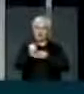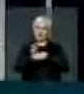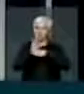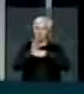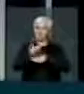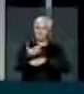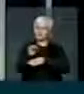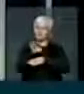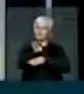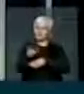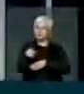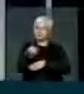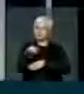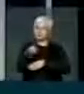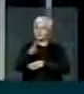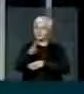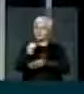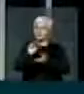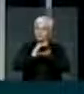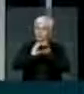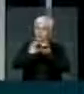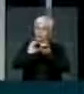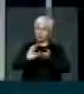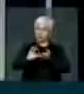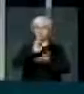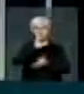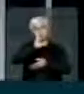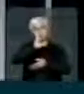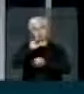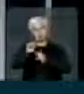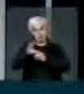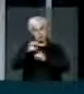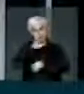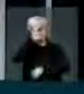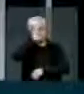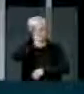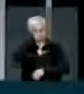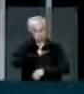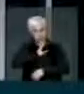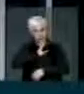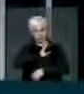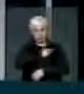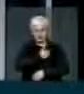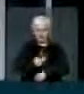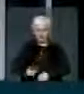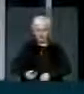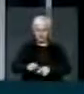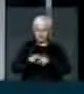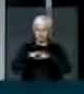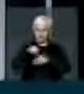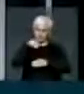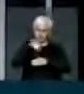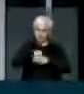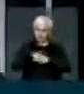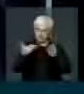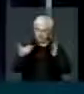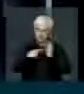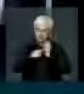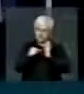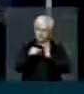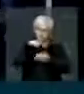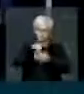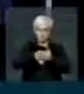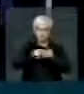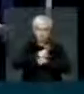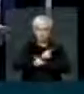dos 10% do PIB para investimento em educação pública. Por isso, votamos nesse destaque